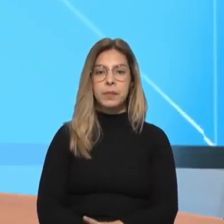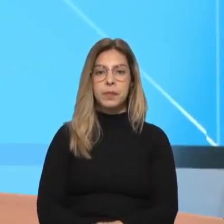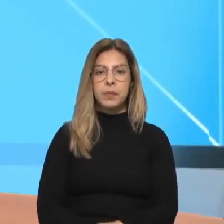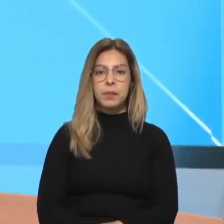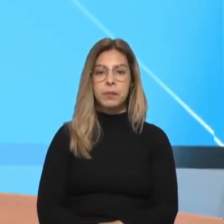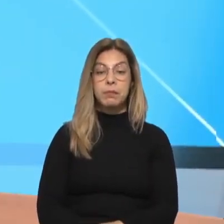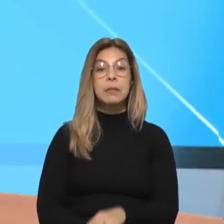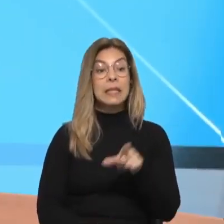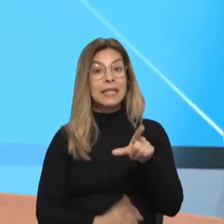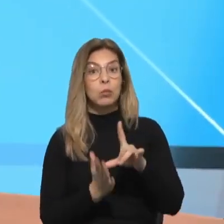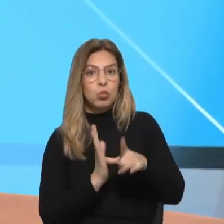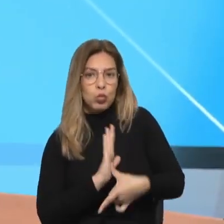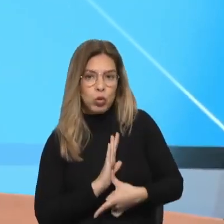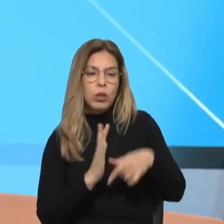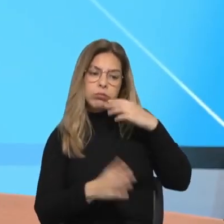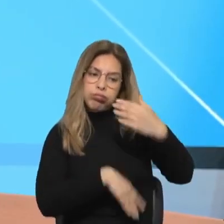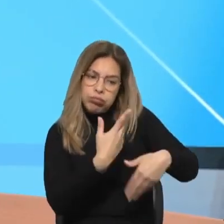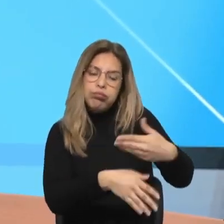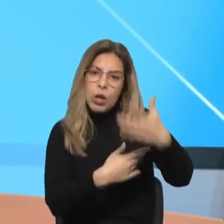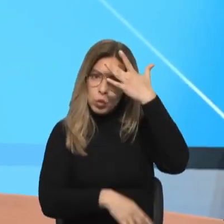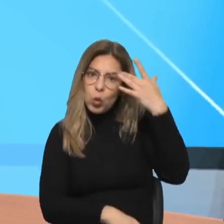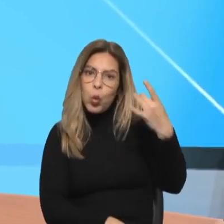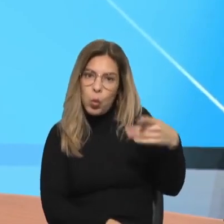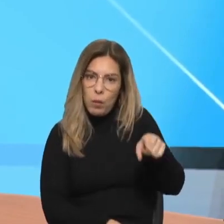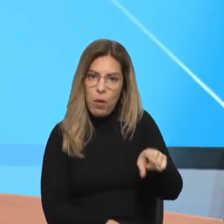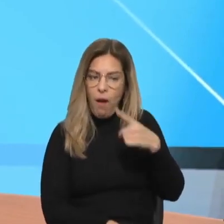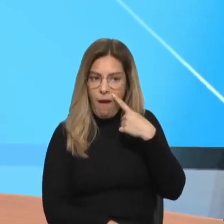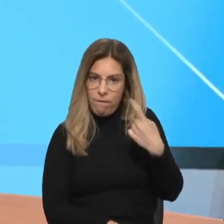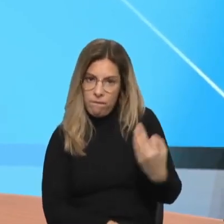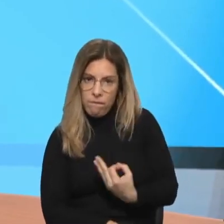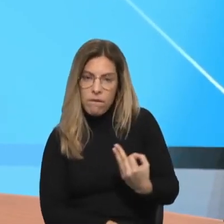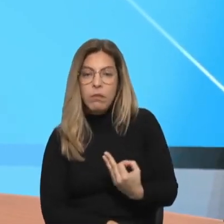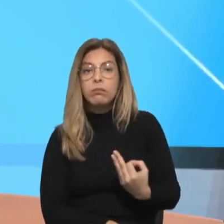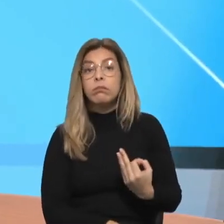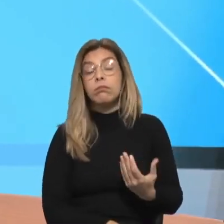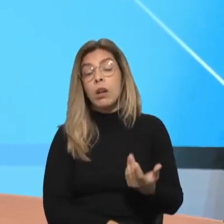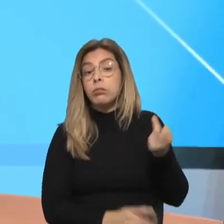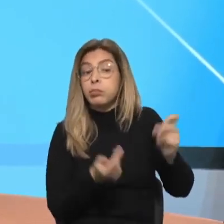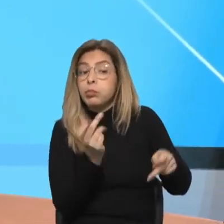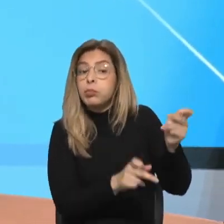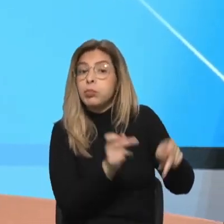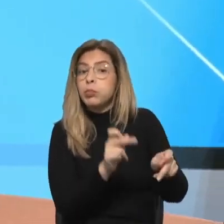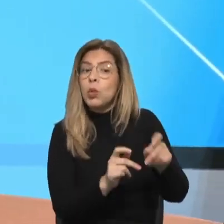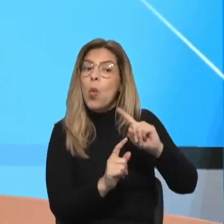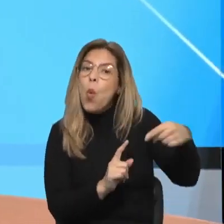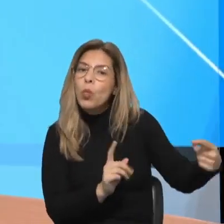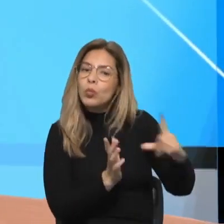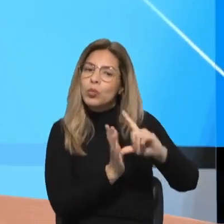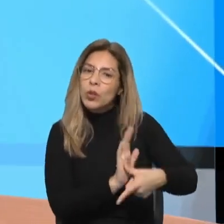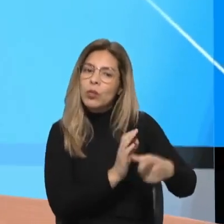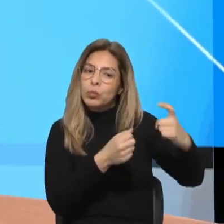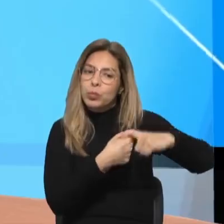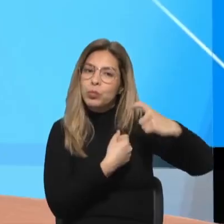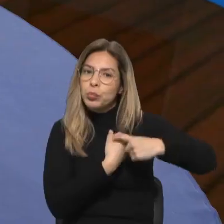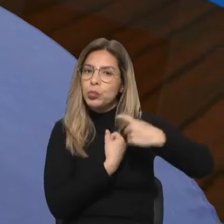Um projeto em curso em Setúbal que temos acompanhado e a que se juntam, acredito, Fátima Selgueiro, muitos outros projetos para